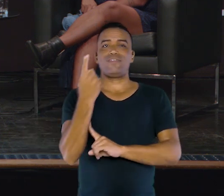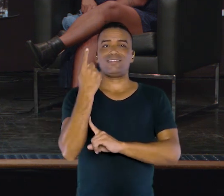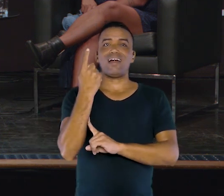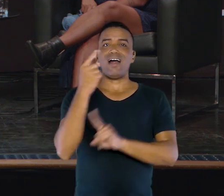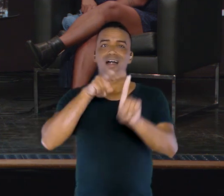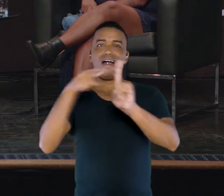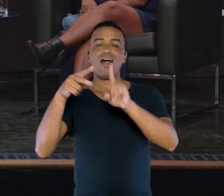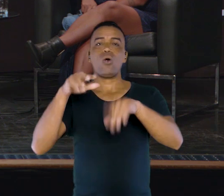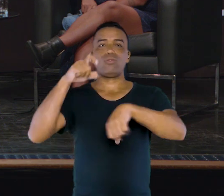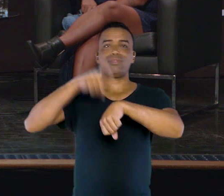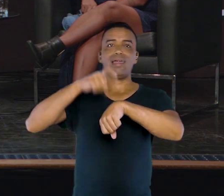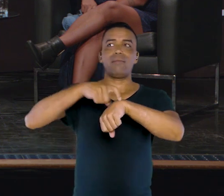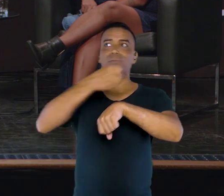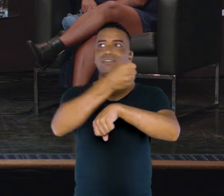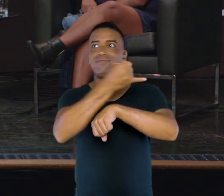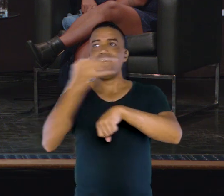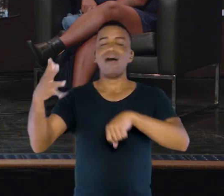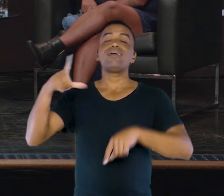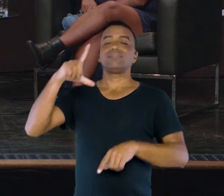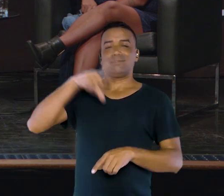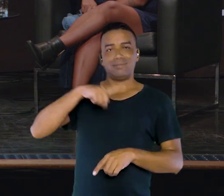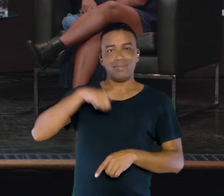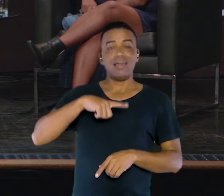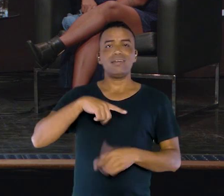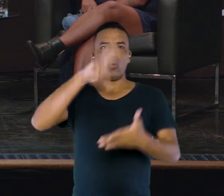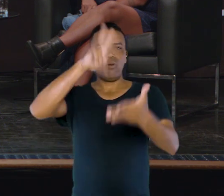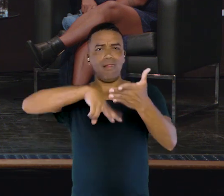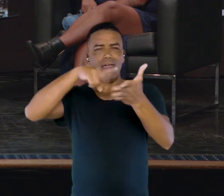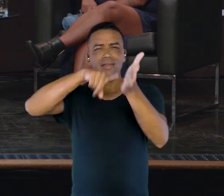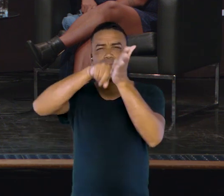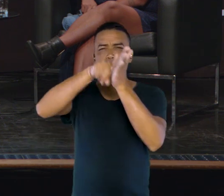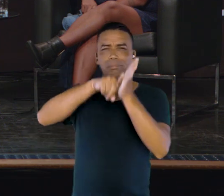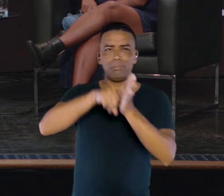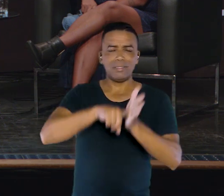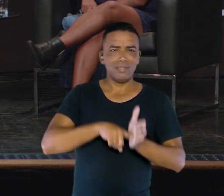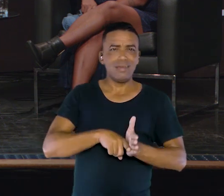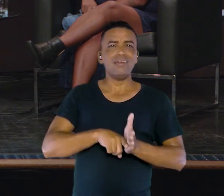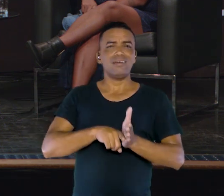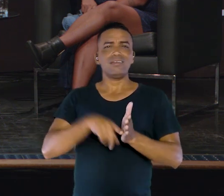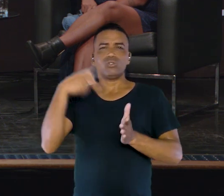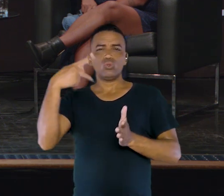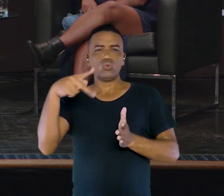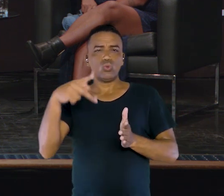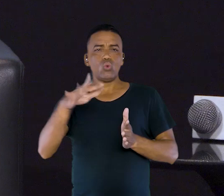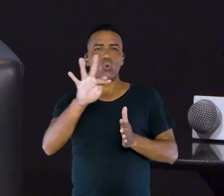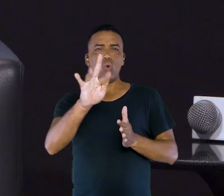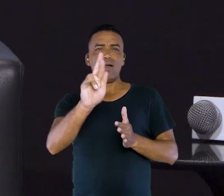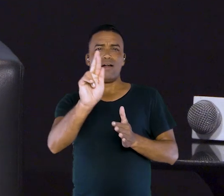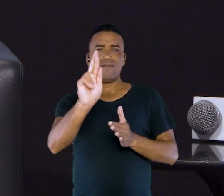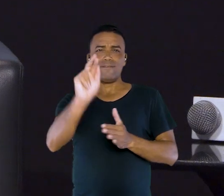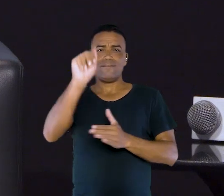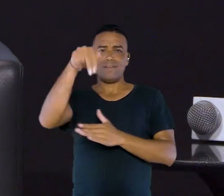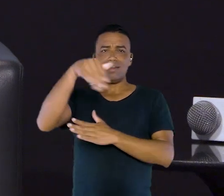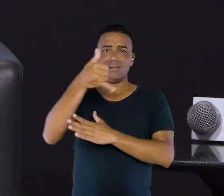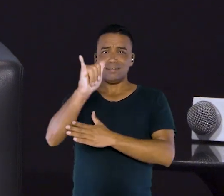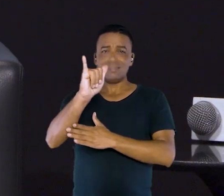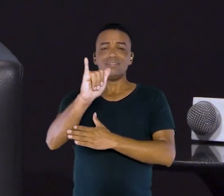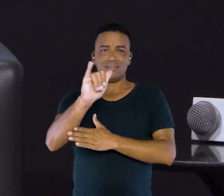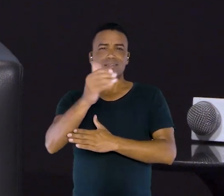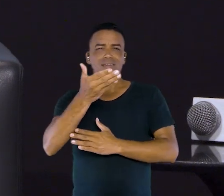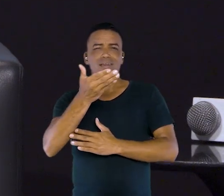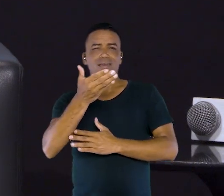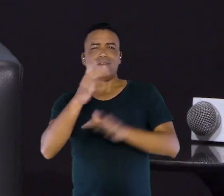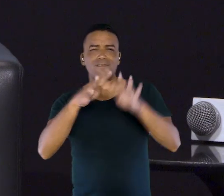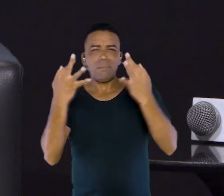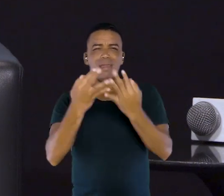universal, mas é apenas uma dentre muitas, né? E aí, lendo o seu trabalho, Parenta, tem um momento que você